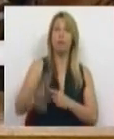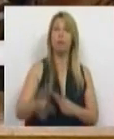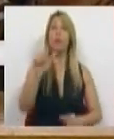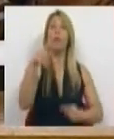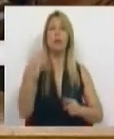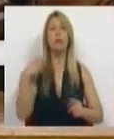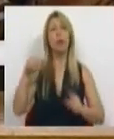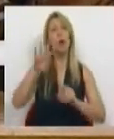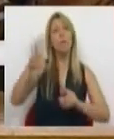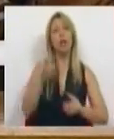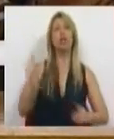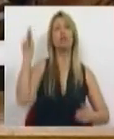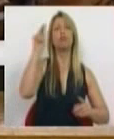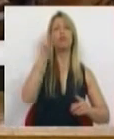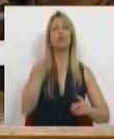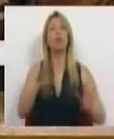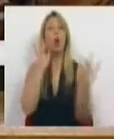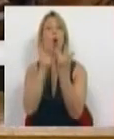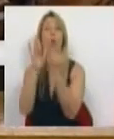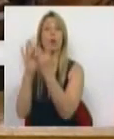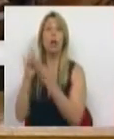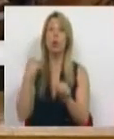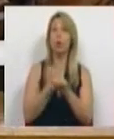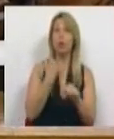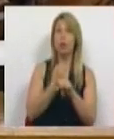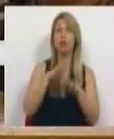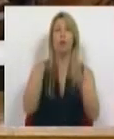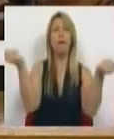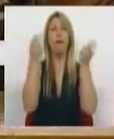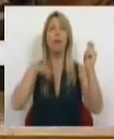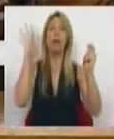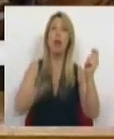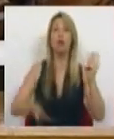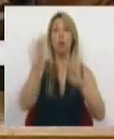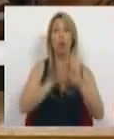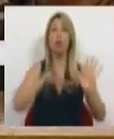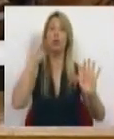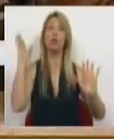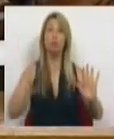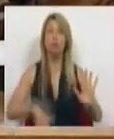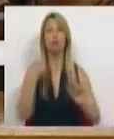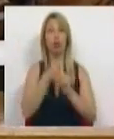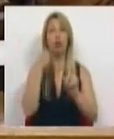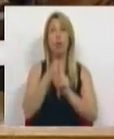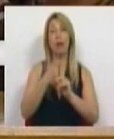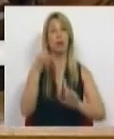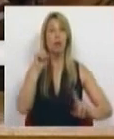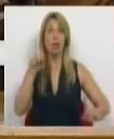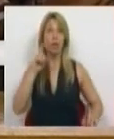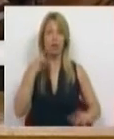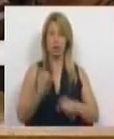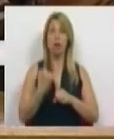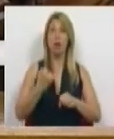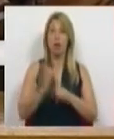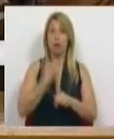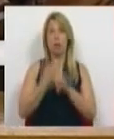de contacto com os trabalhadores, integradas na Campanha Nacional de Combate à Precariedade e em Defesa do Emprego com Direitos, e no dia 23 aqui